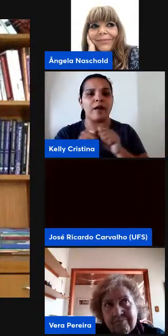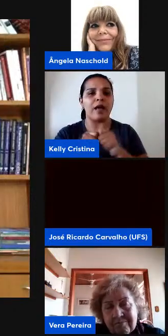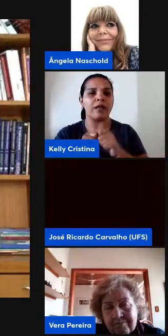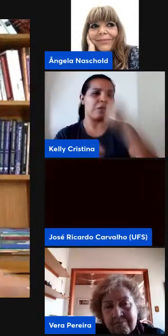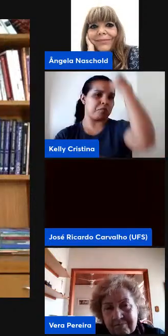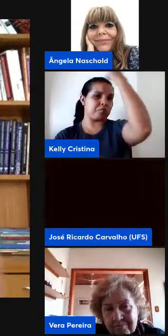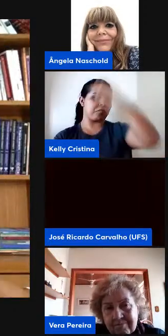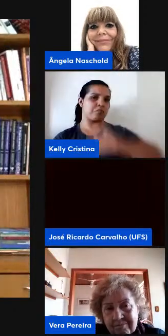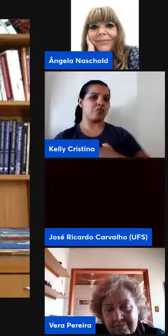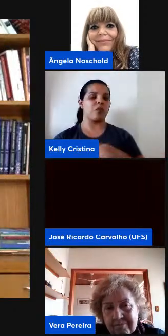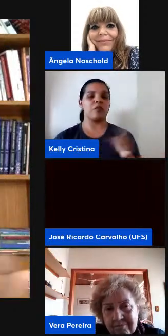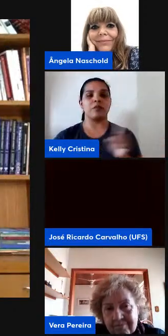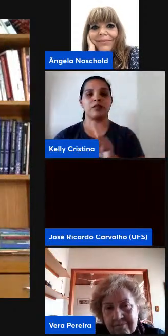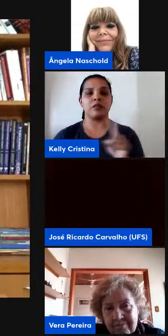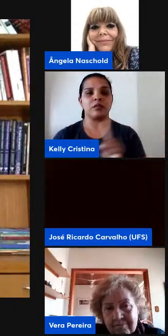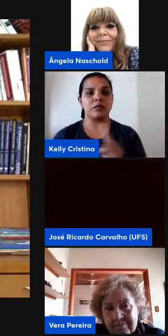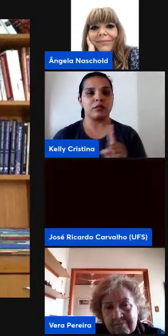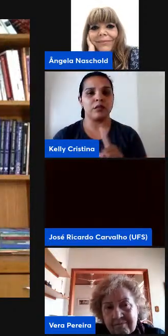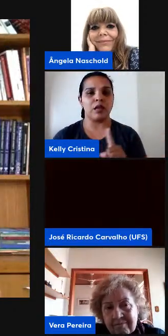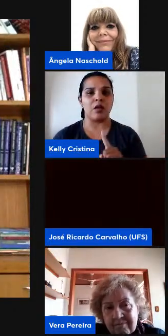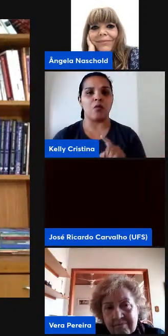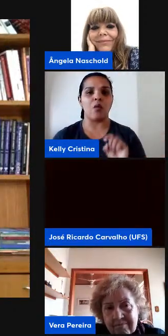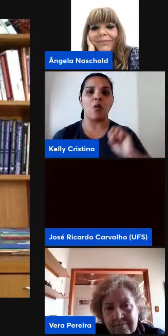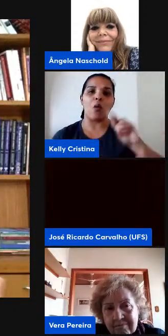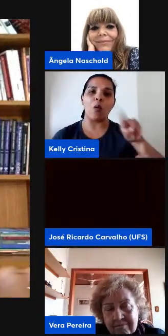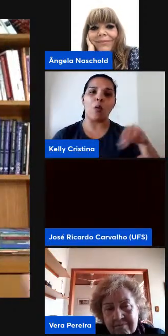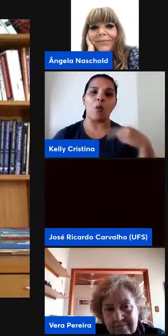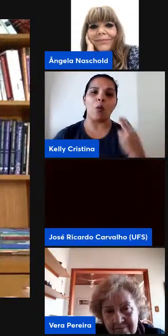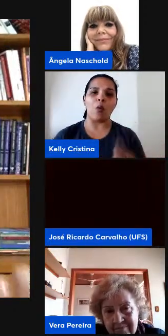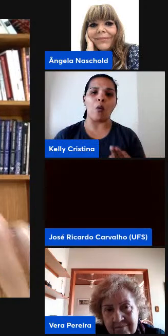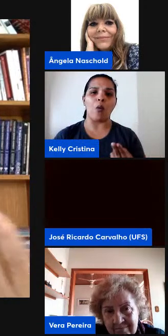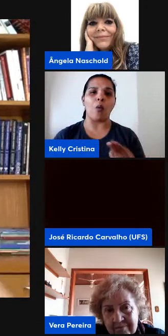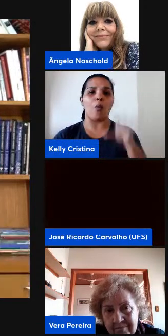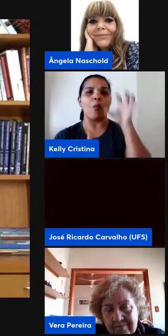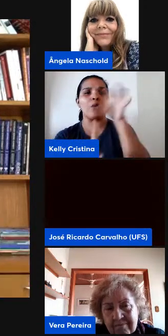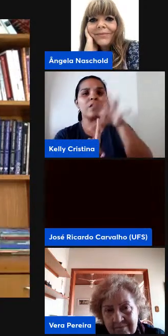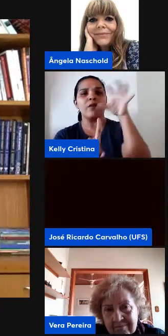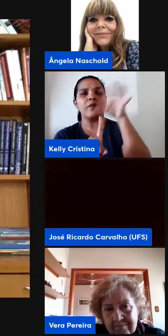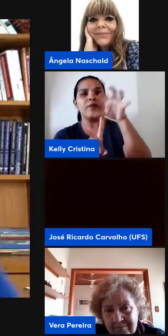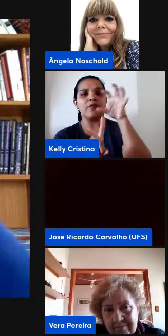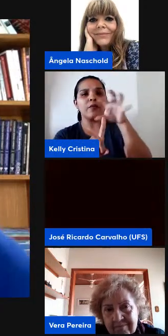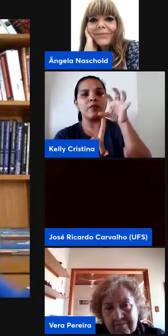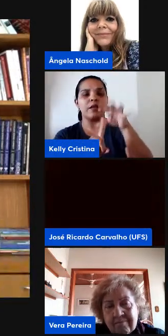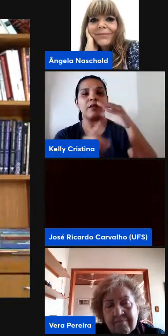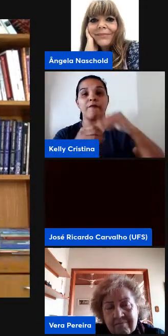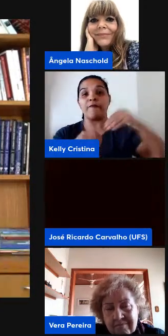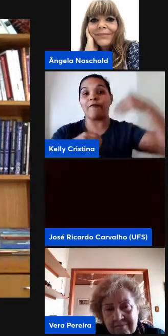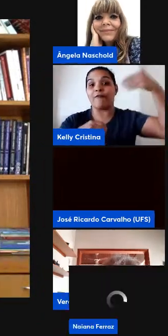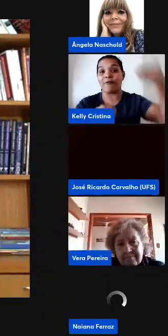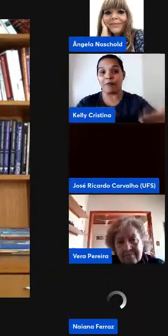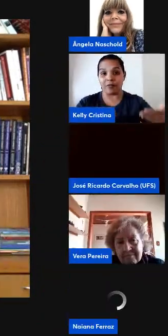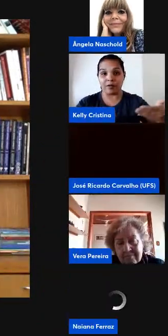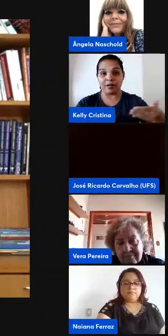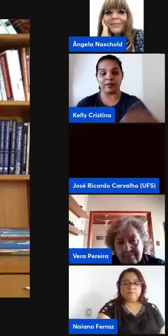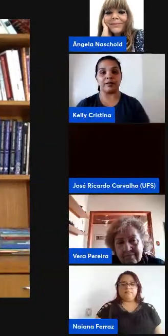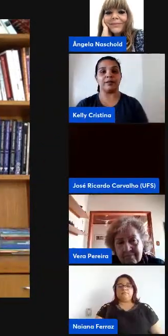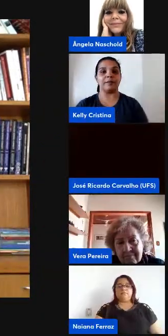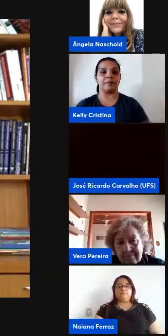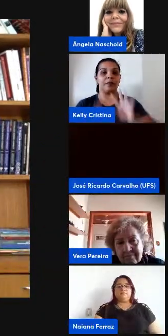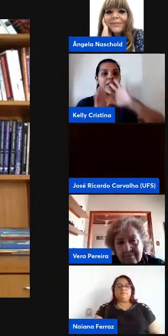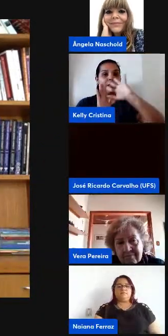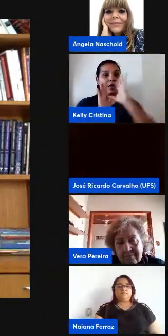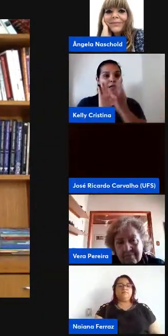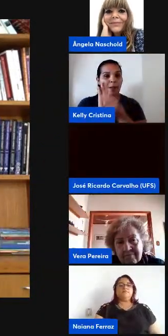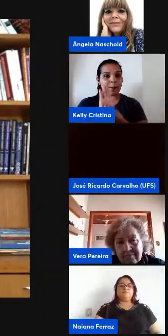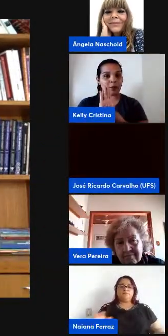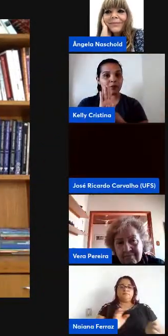mesma, né? Nem só sob influência do que vem de fora. Nessa abordagem